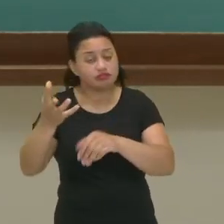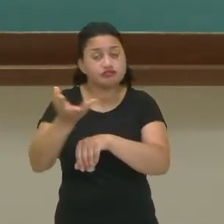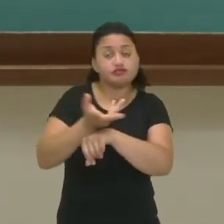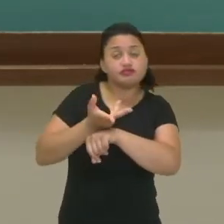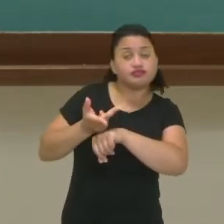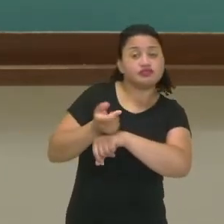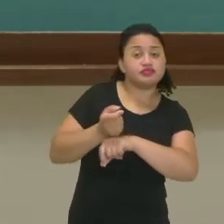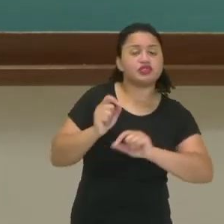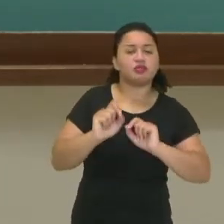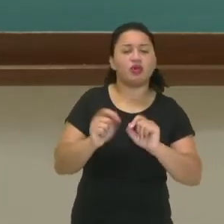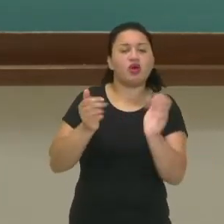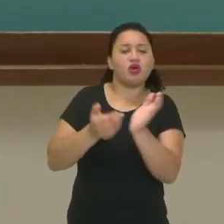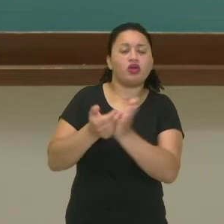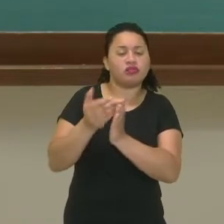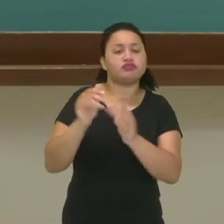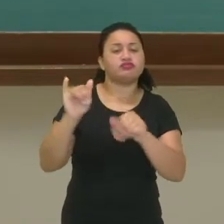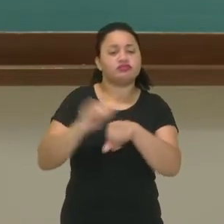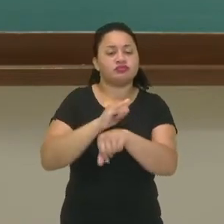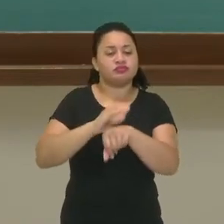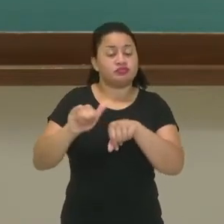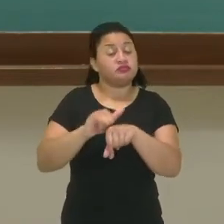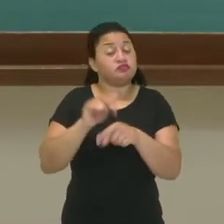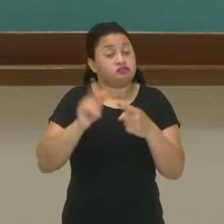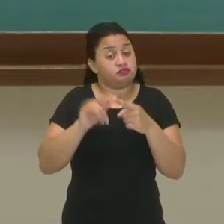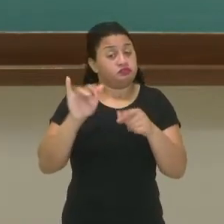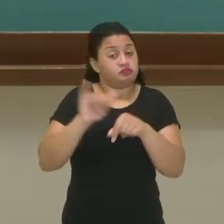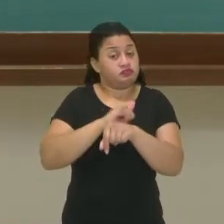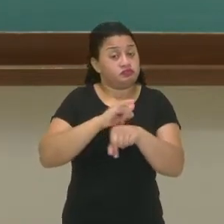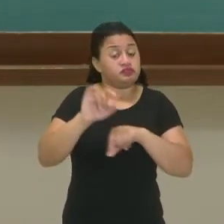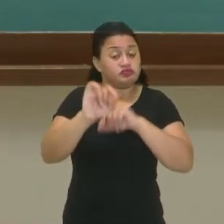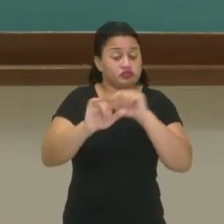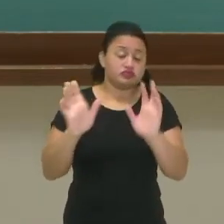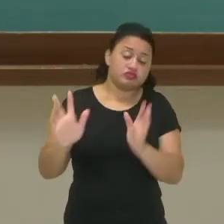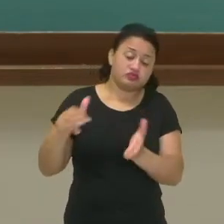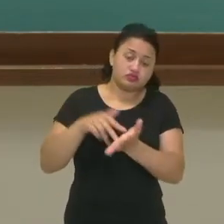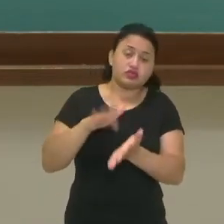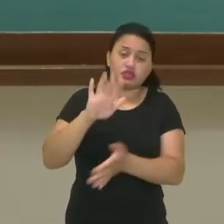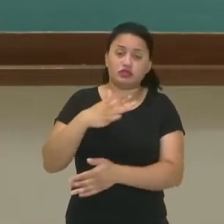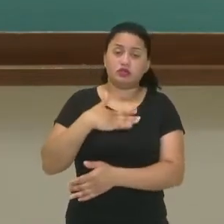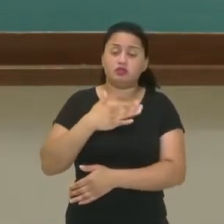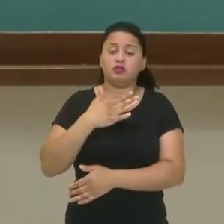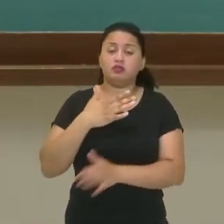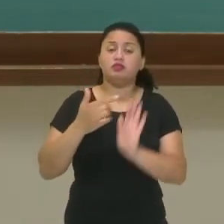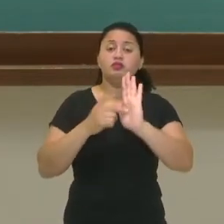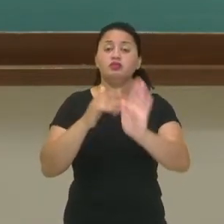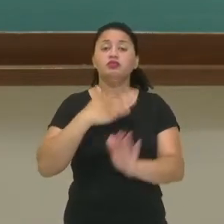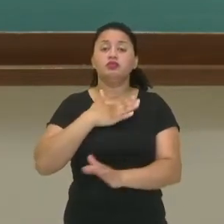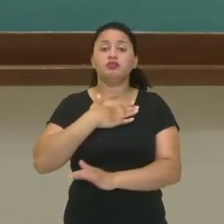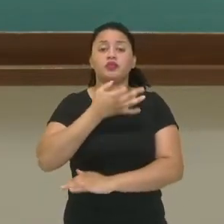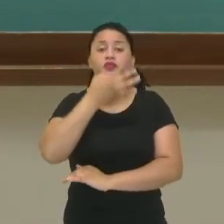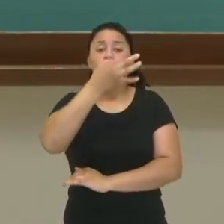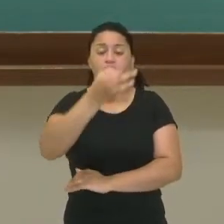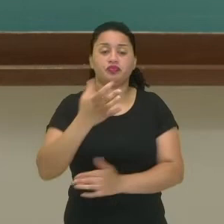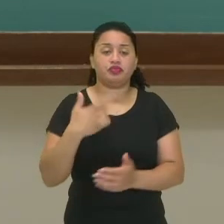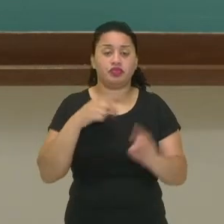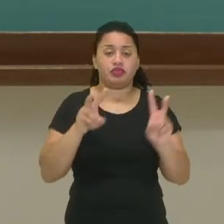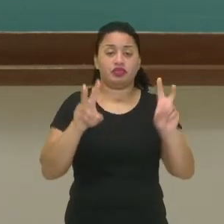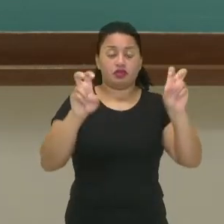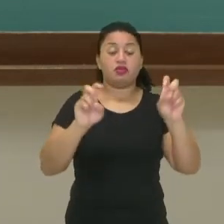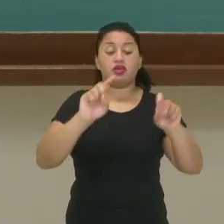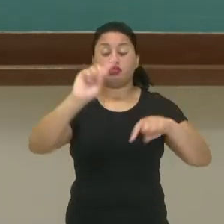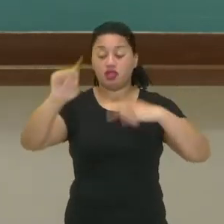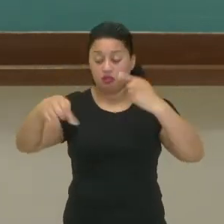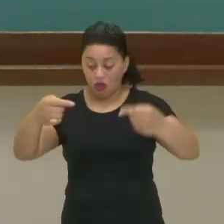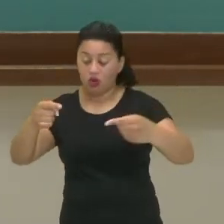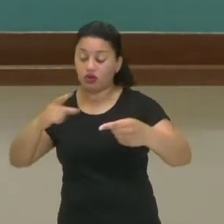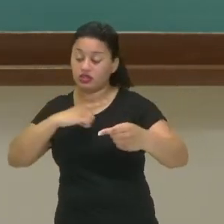Eu posso iniciar minha estratégia, uma das estratégias é me posicionando a respeito daquele tema. E me posicionando, e depois eu vou trazer